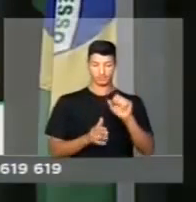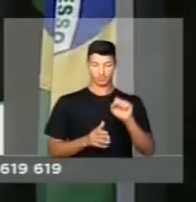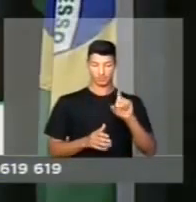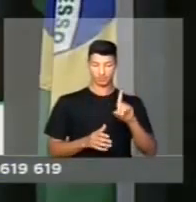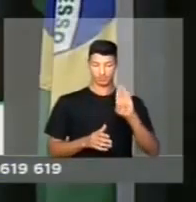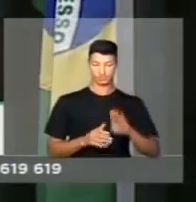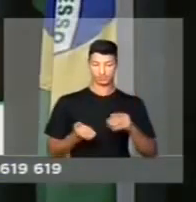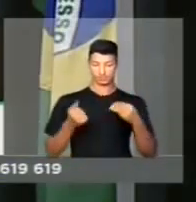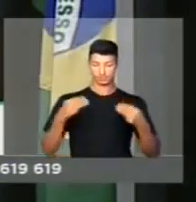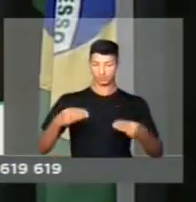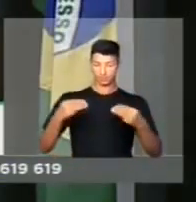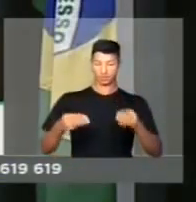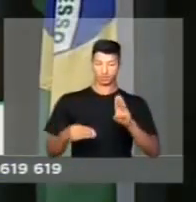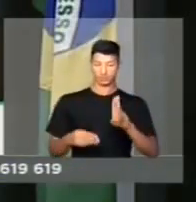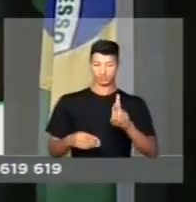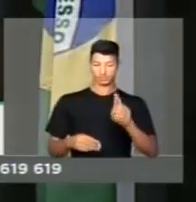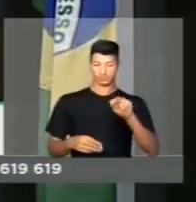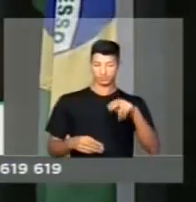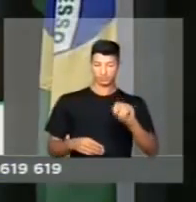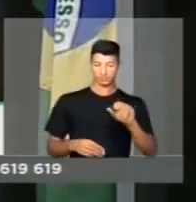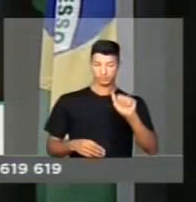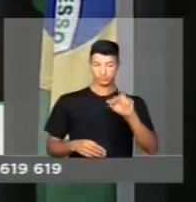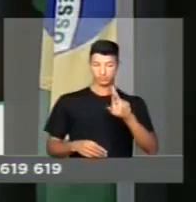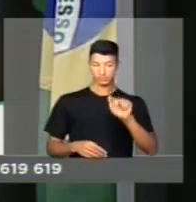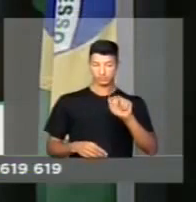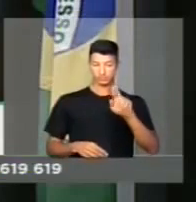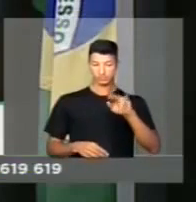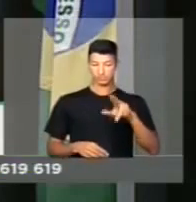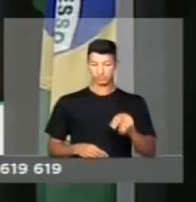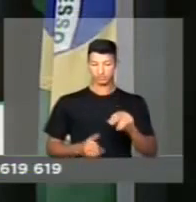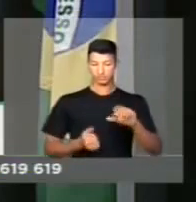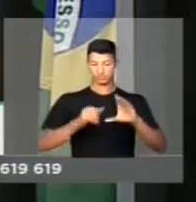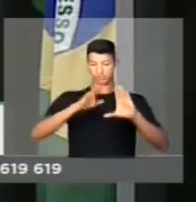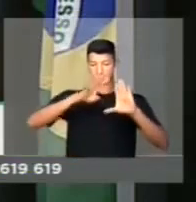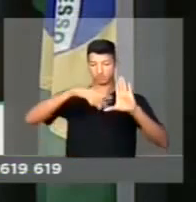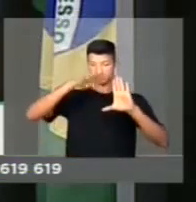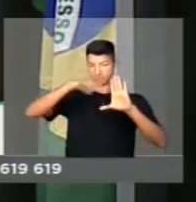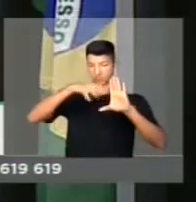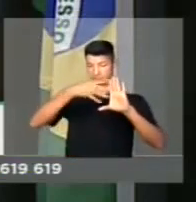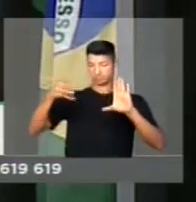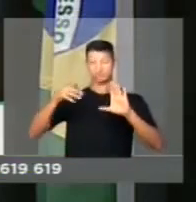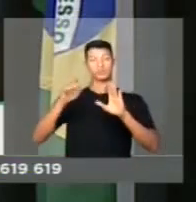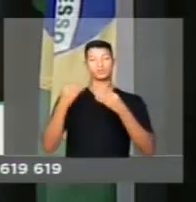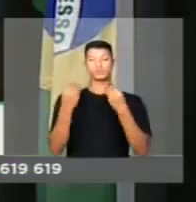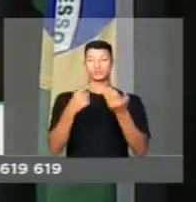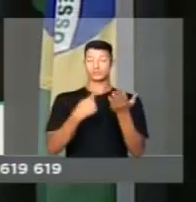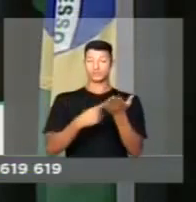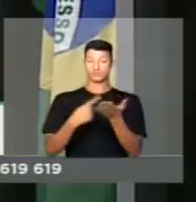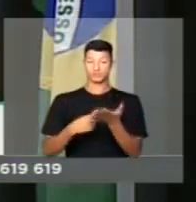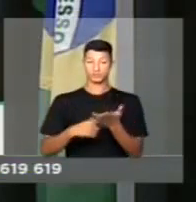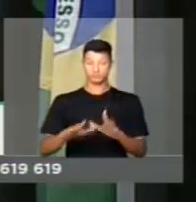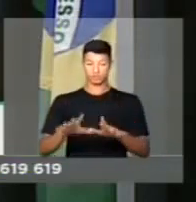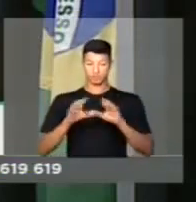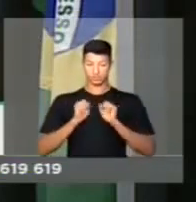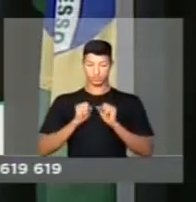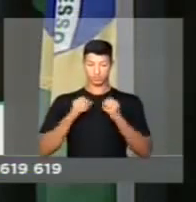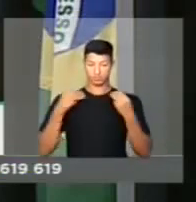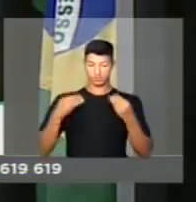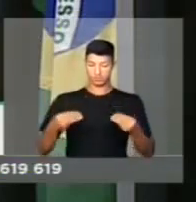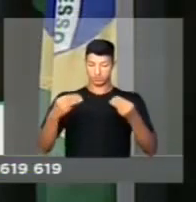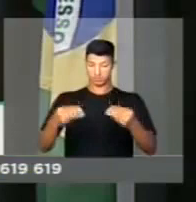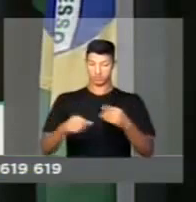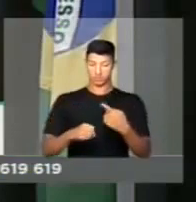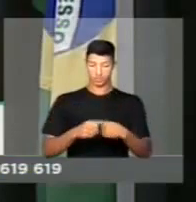o ministro Bruno Araújo, da cidade. Ao gráfico que ele nos traz, compromissos assumidos no Ministério